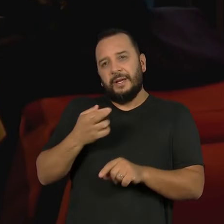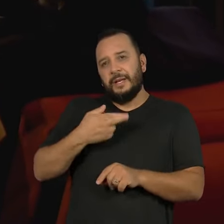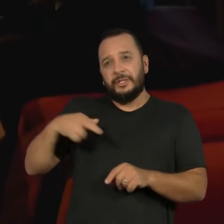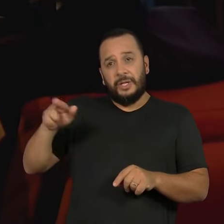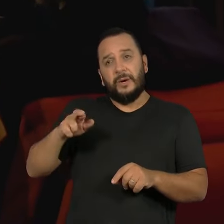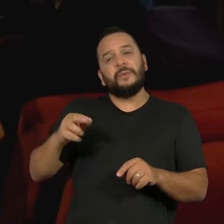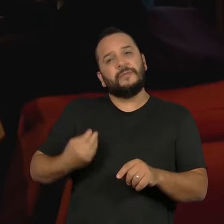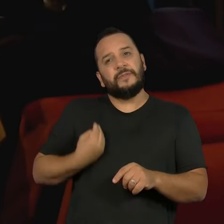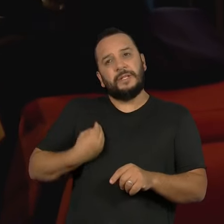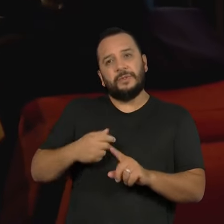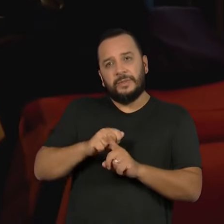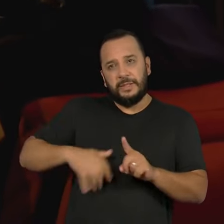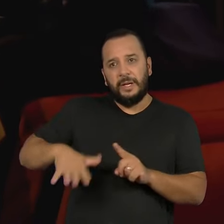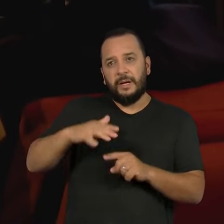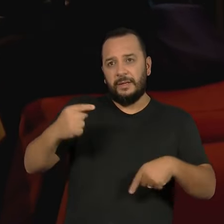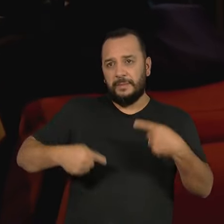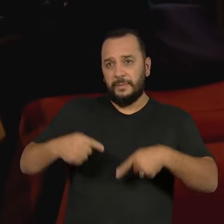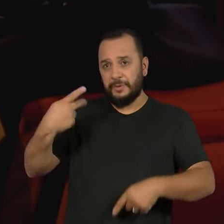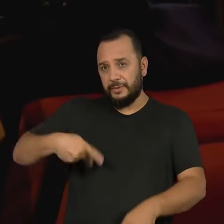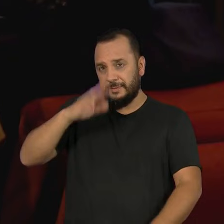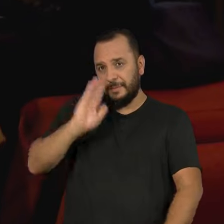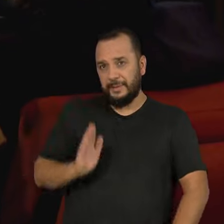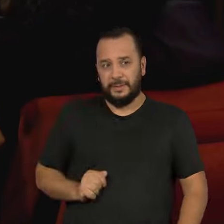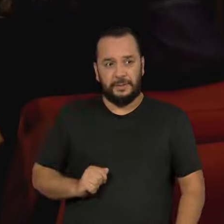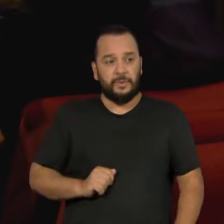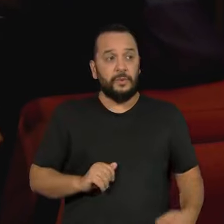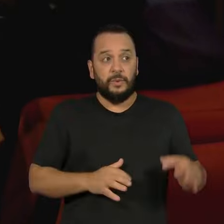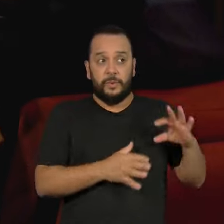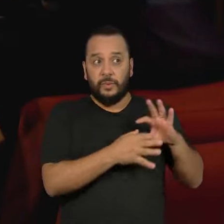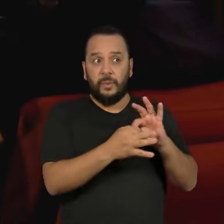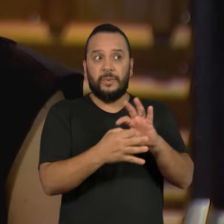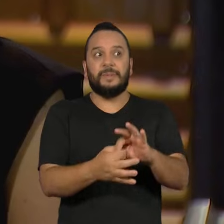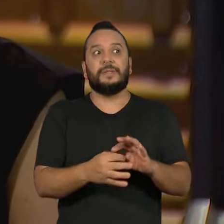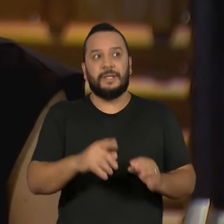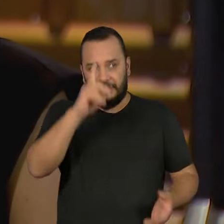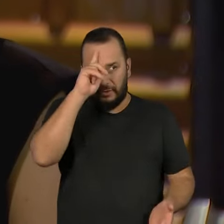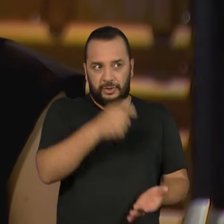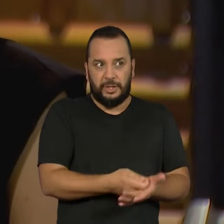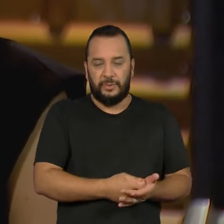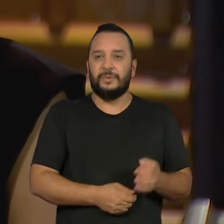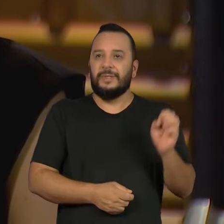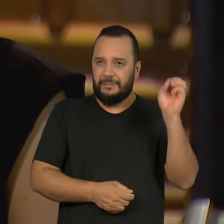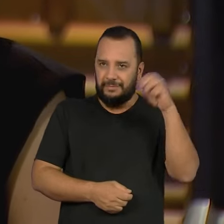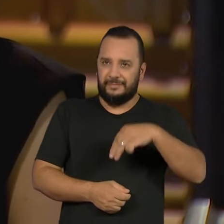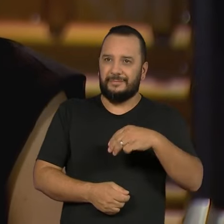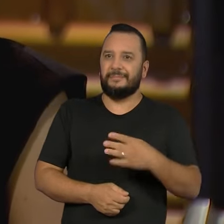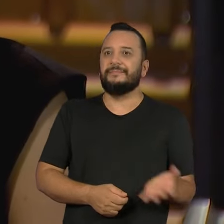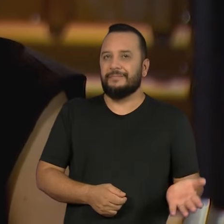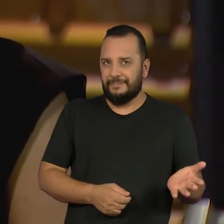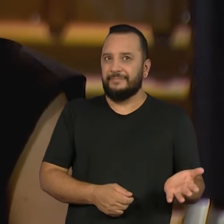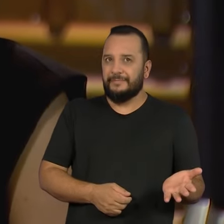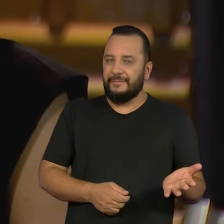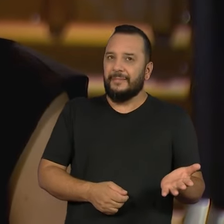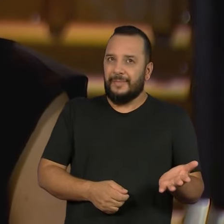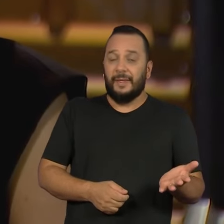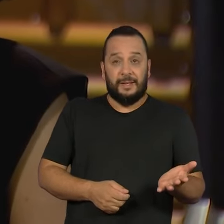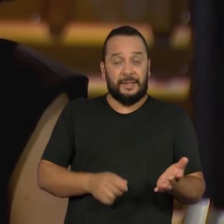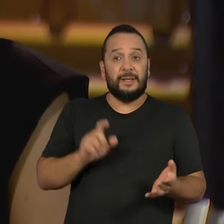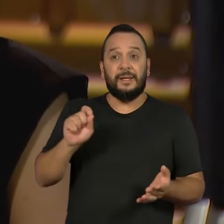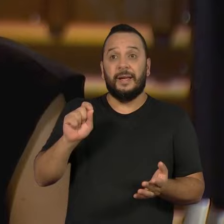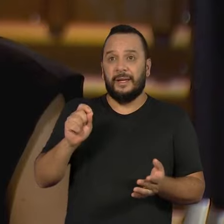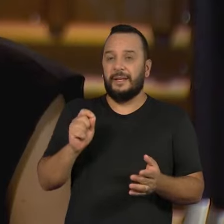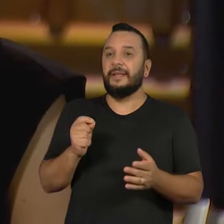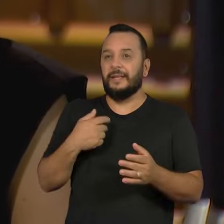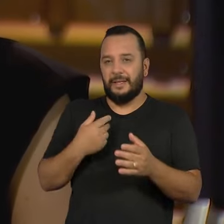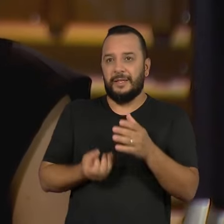vida social e política brasileira e isso num contexto de ditadura né exatamente então surge a a nas as nas mãos nas mãos do